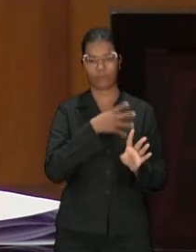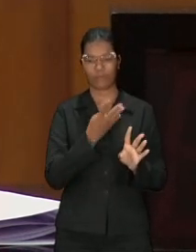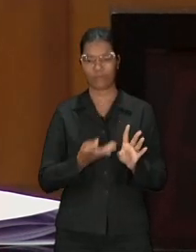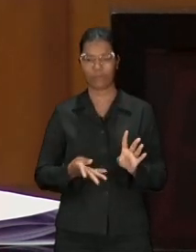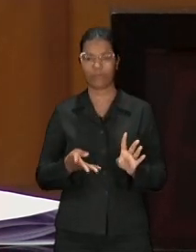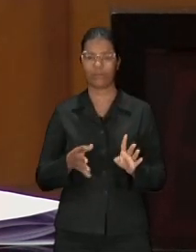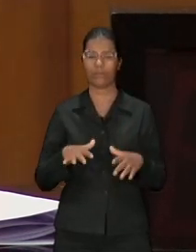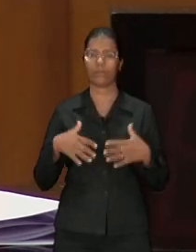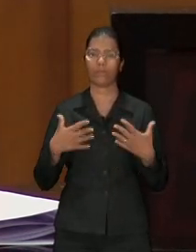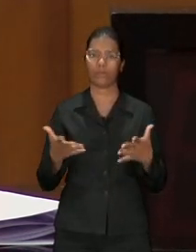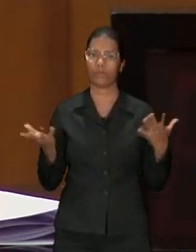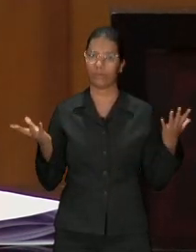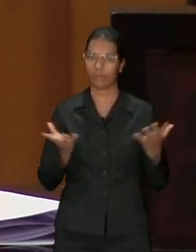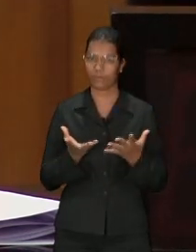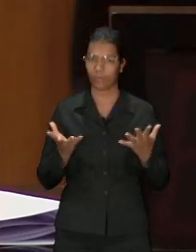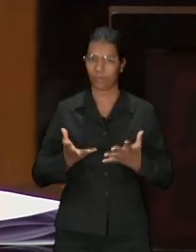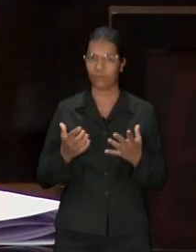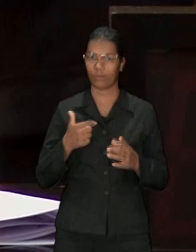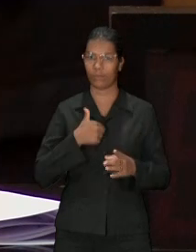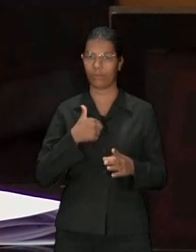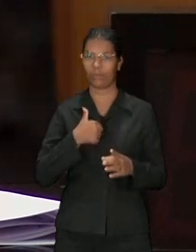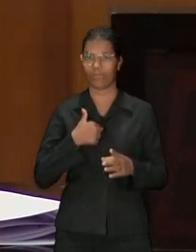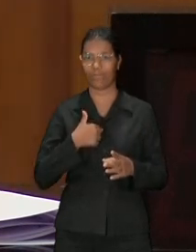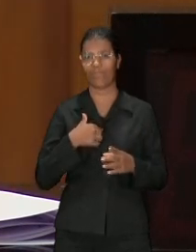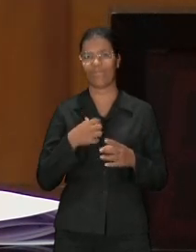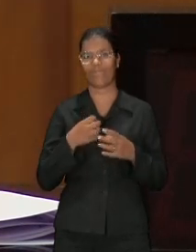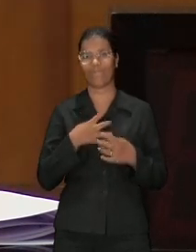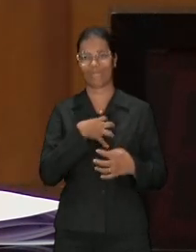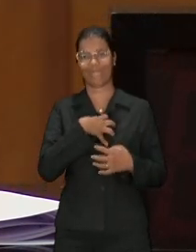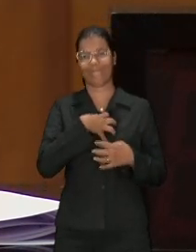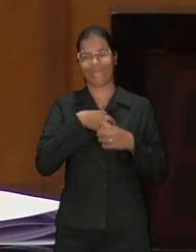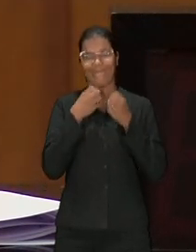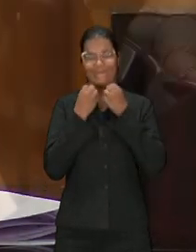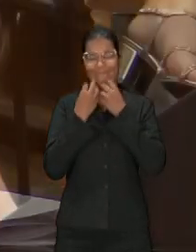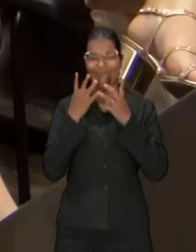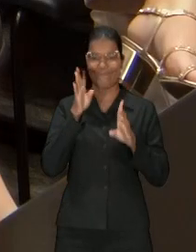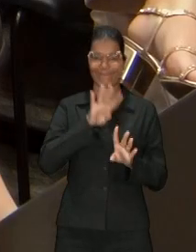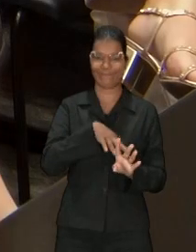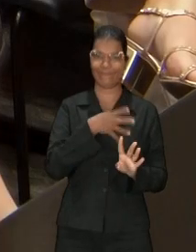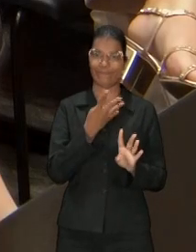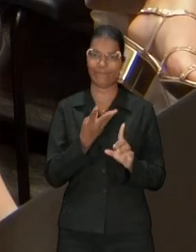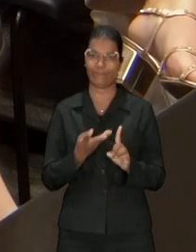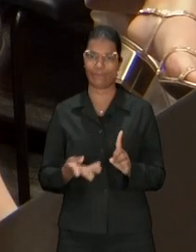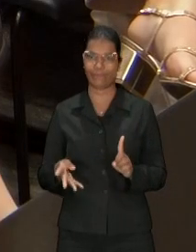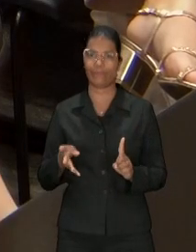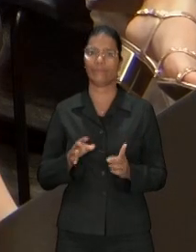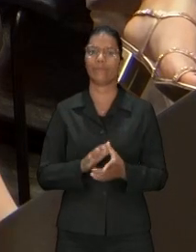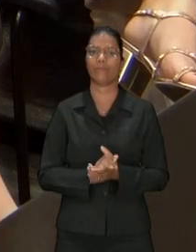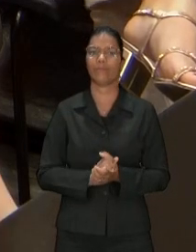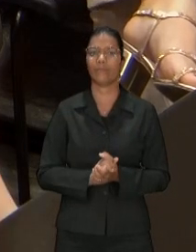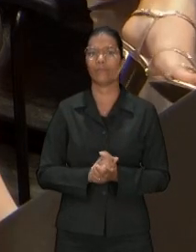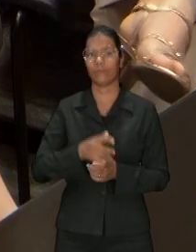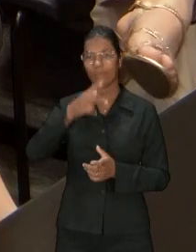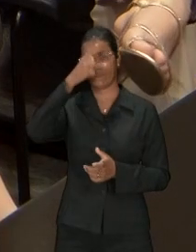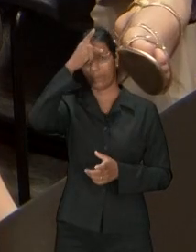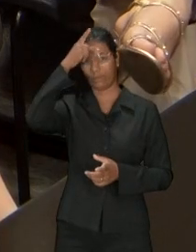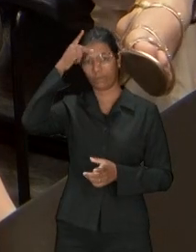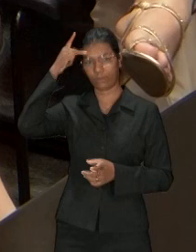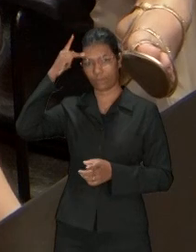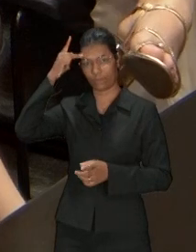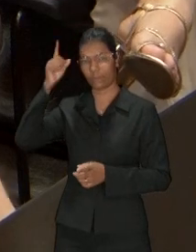honra de homenagear, em verdade, os nossos homenageados do seu labor diário, junto às suas